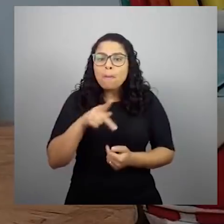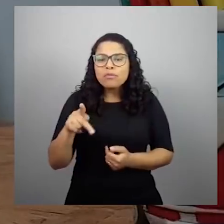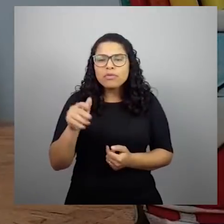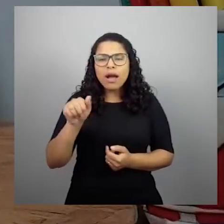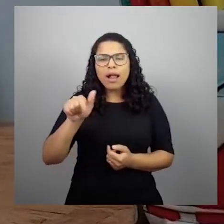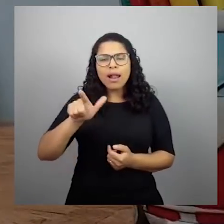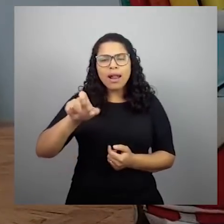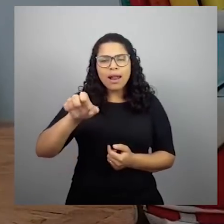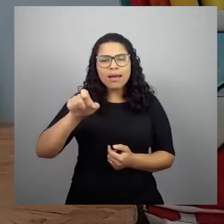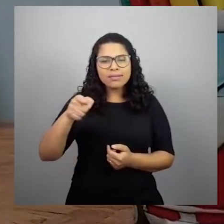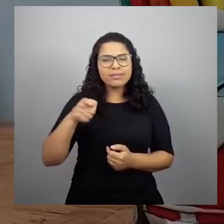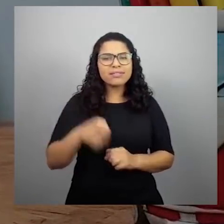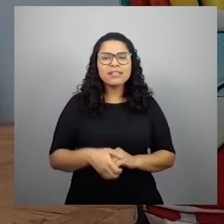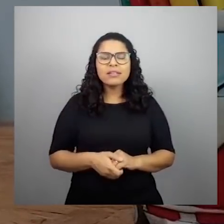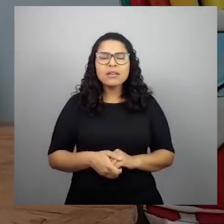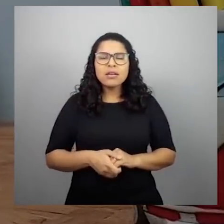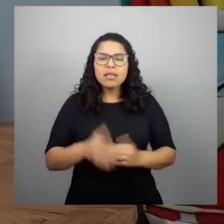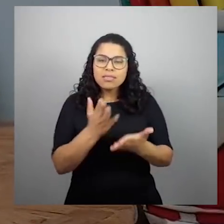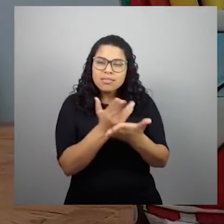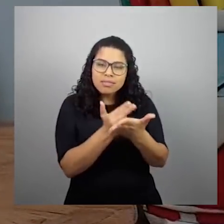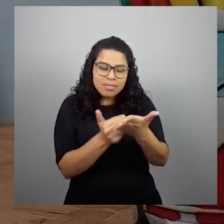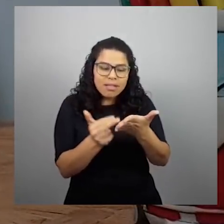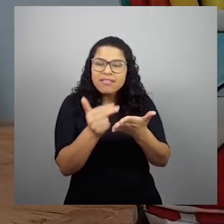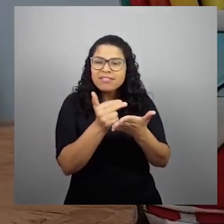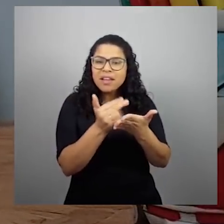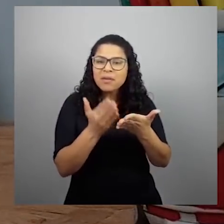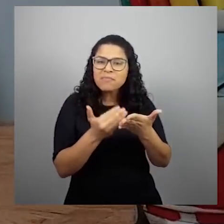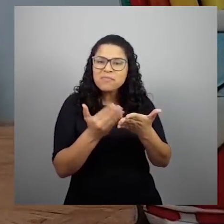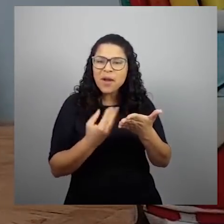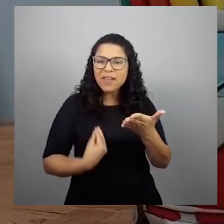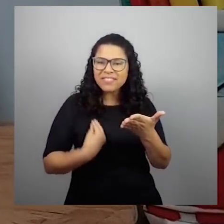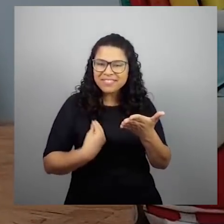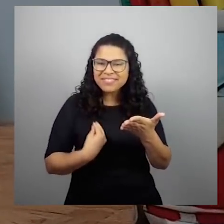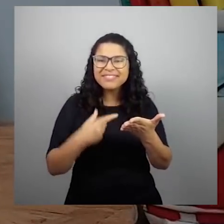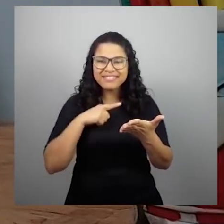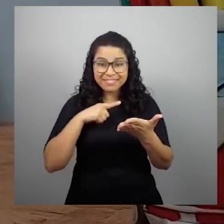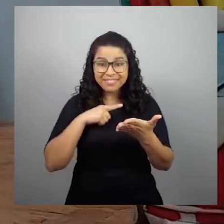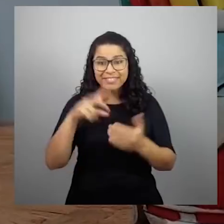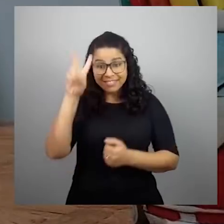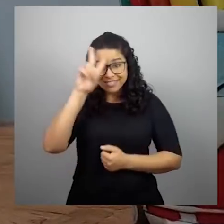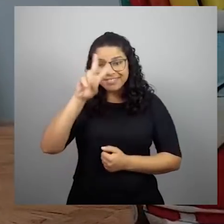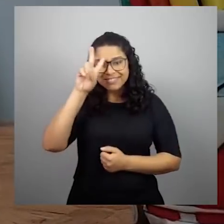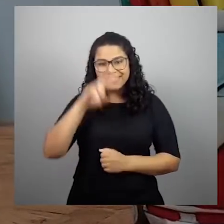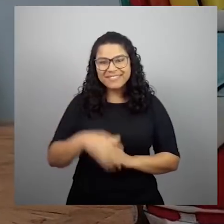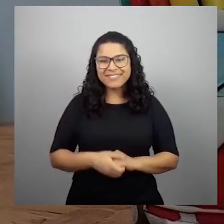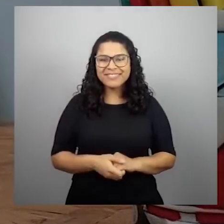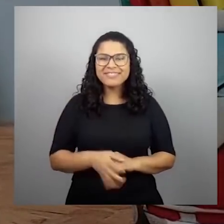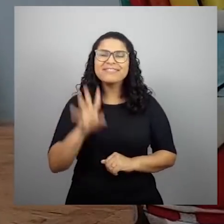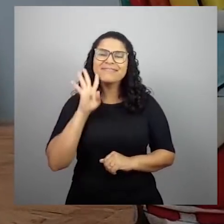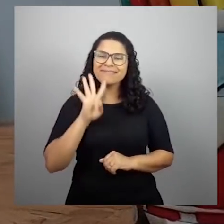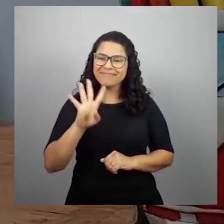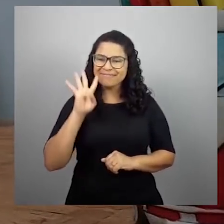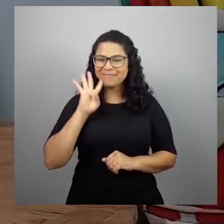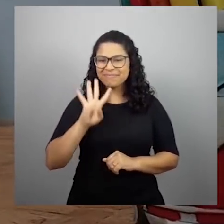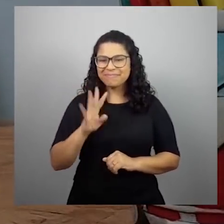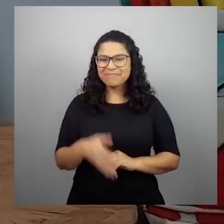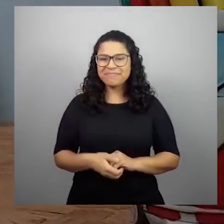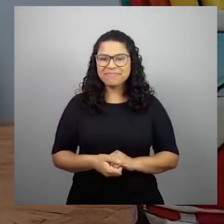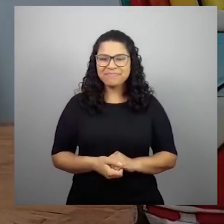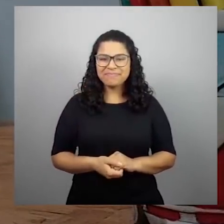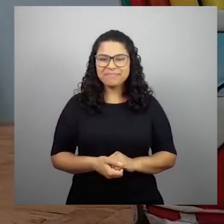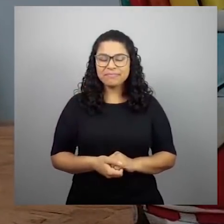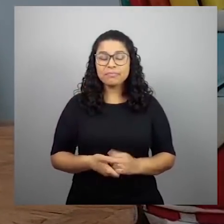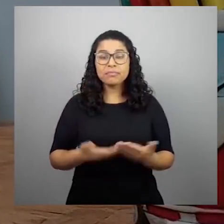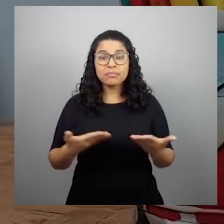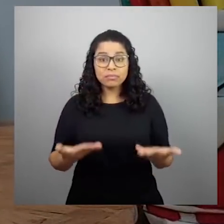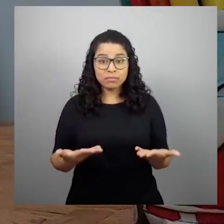aquela vez dos desenhos que se movimentam e viram desenhos animados. Muito bacana. Bom, eu